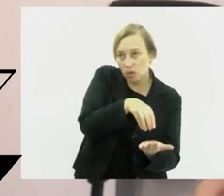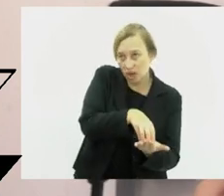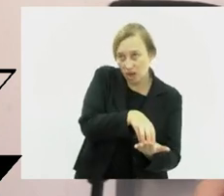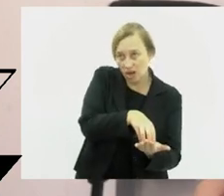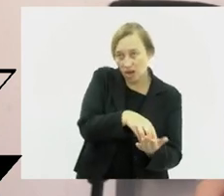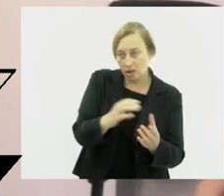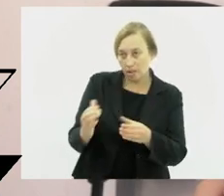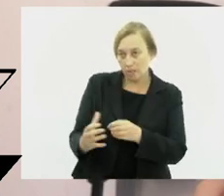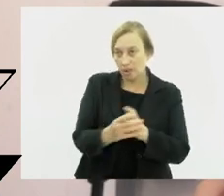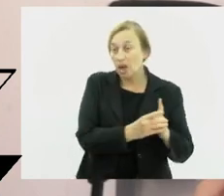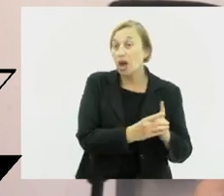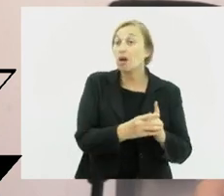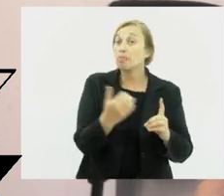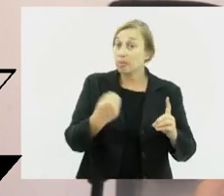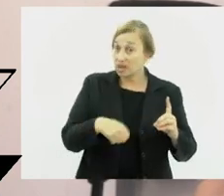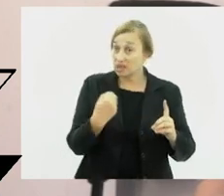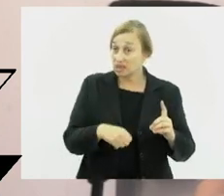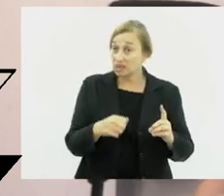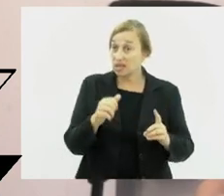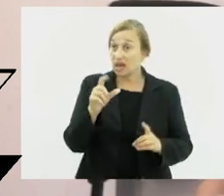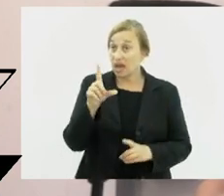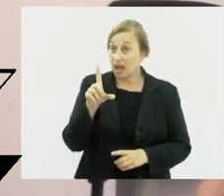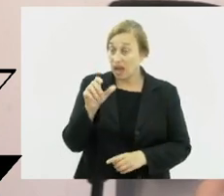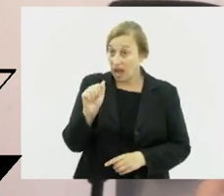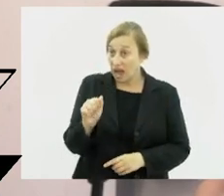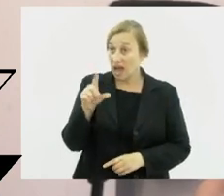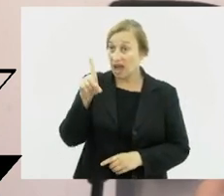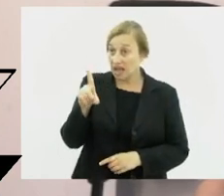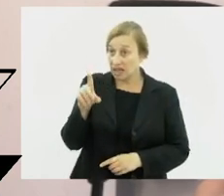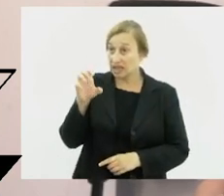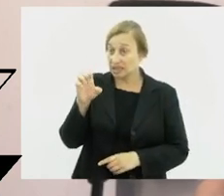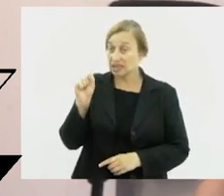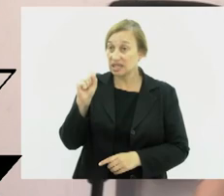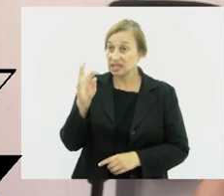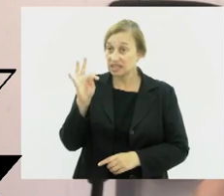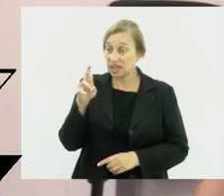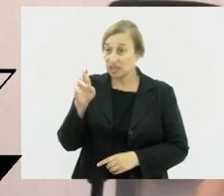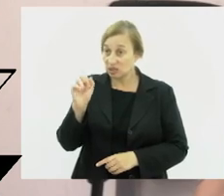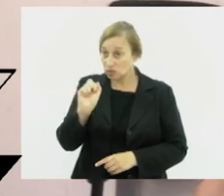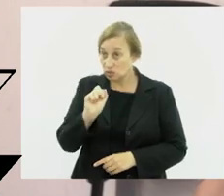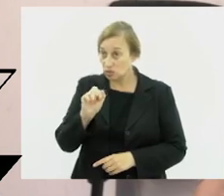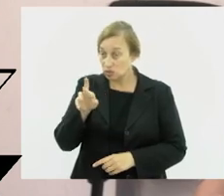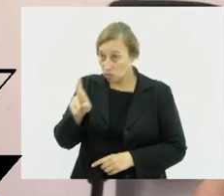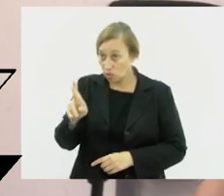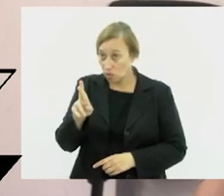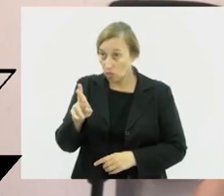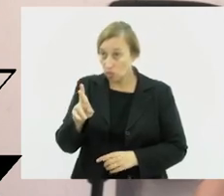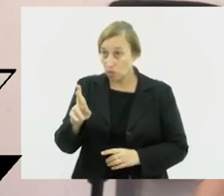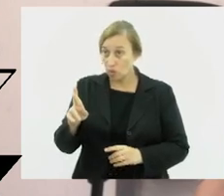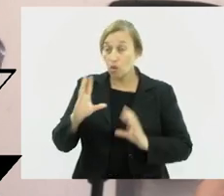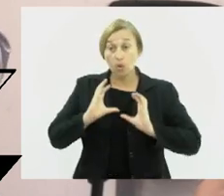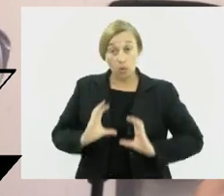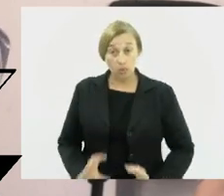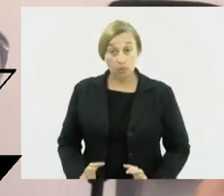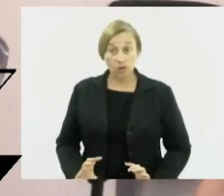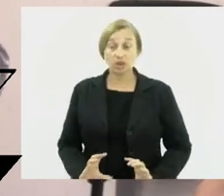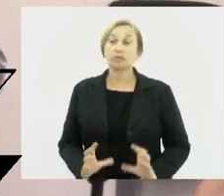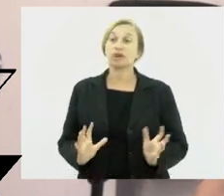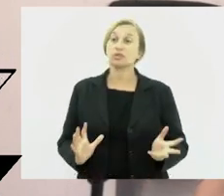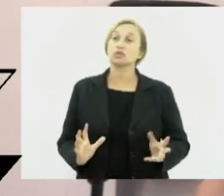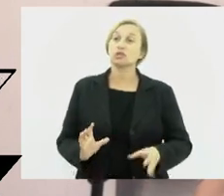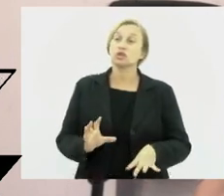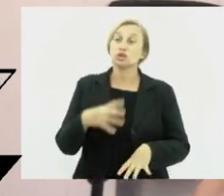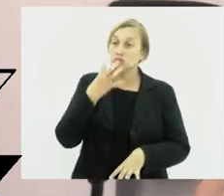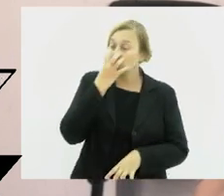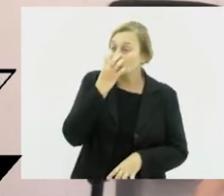adestrador comportamental. Por que não um convênio com a Sino Rio, que é uma entidade abalizada para trabalhar com isso.